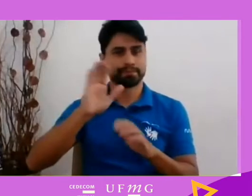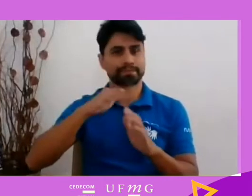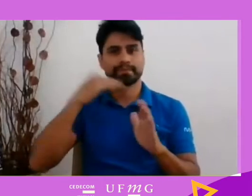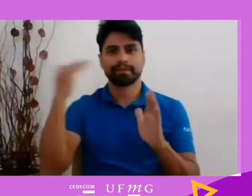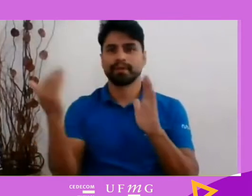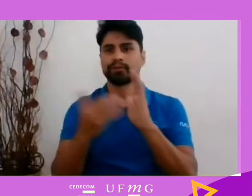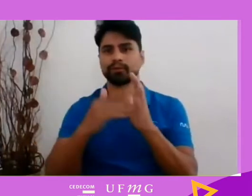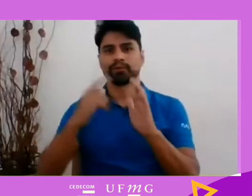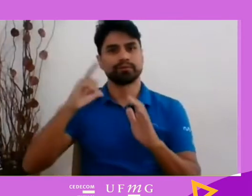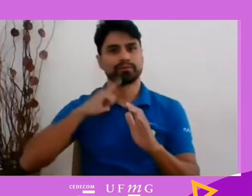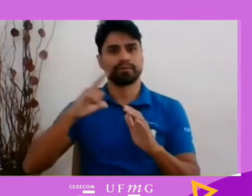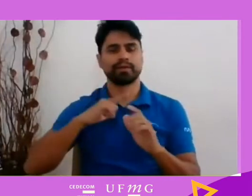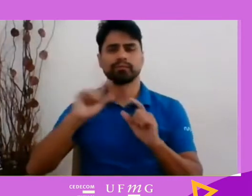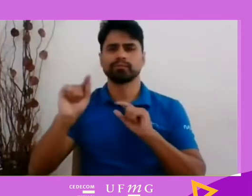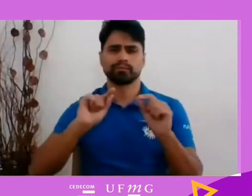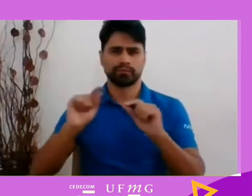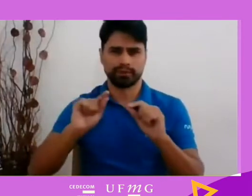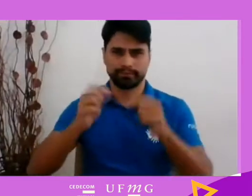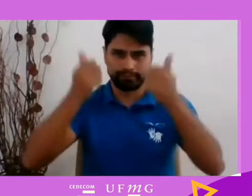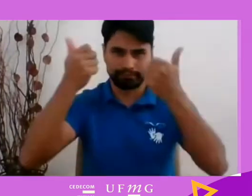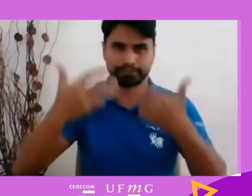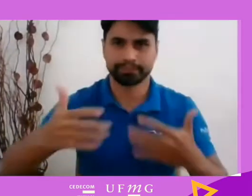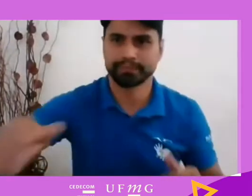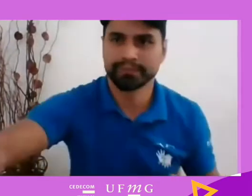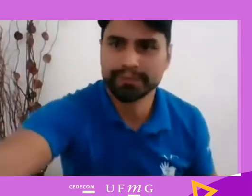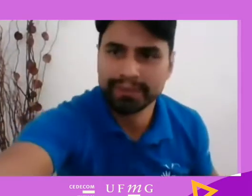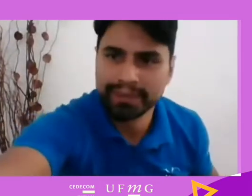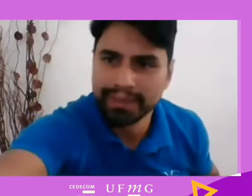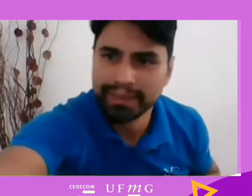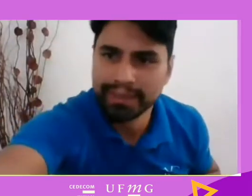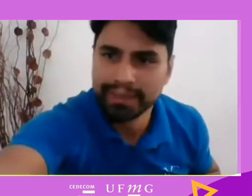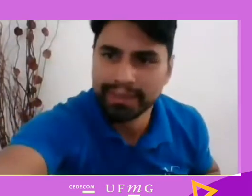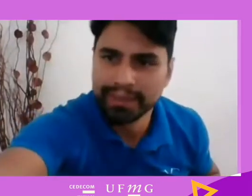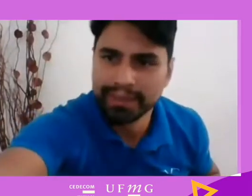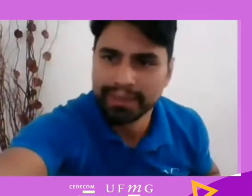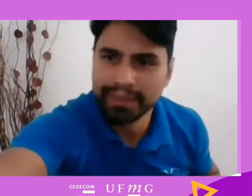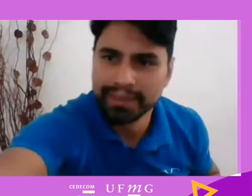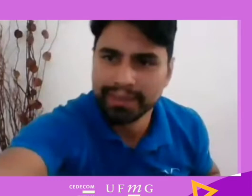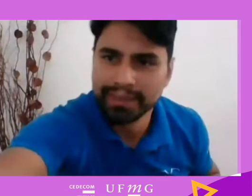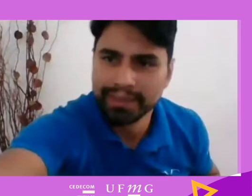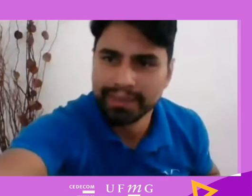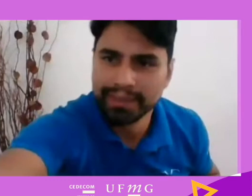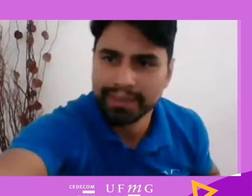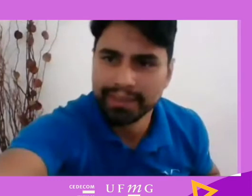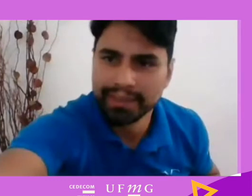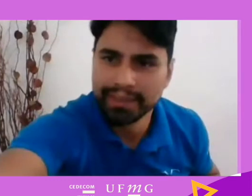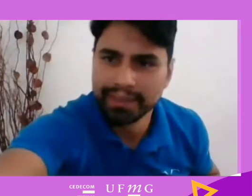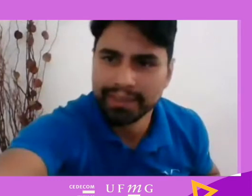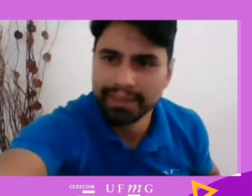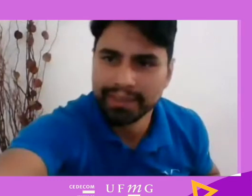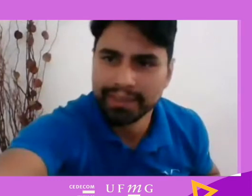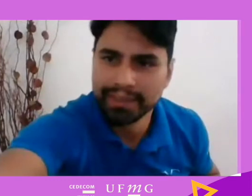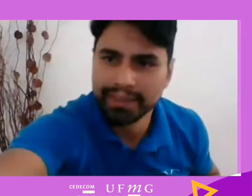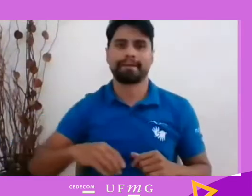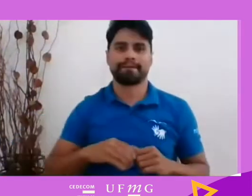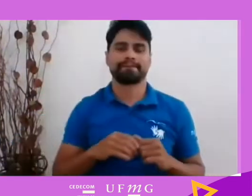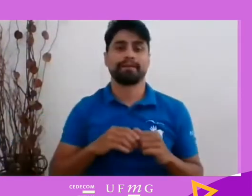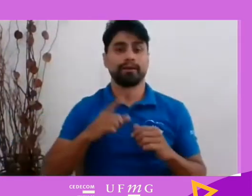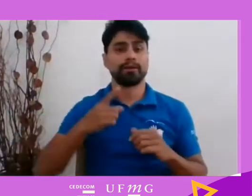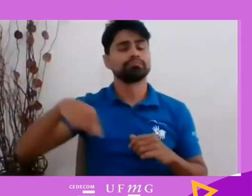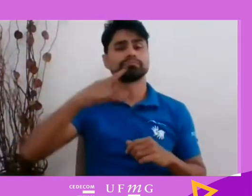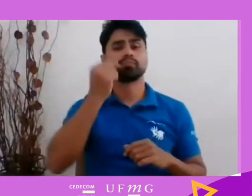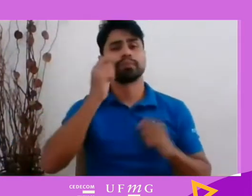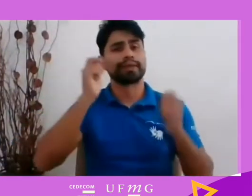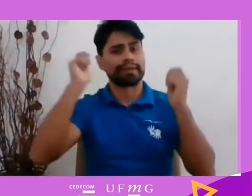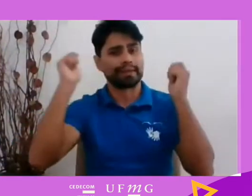países lusófonos, por exemplo. A rigor, todos poderíamos comunicar muito bem e pensar, por exemplo, salas de aula, né?